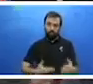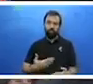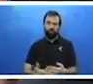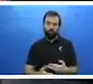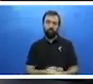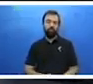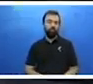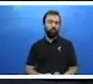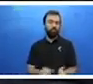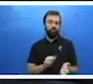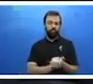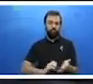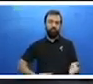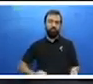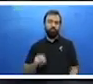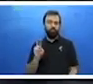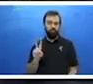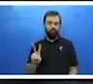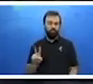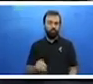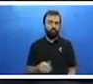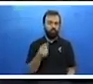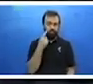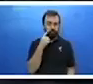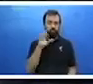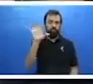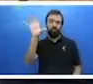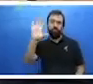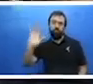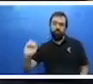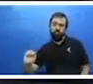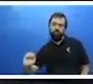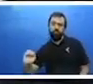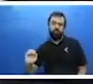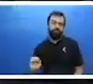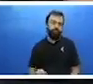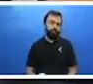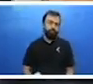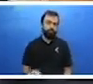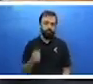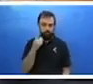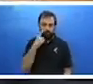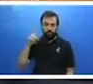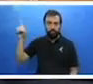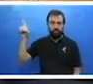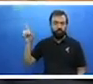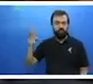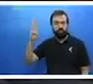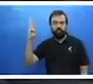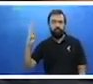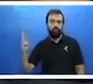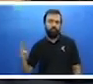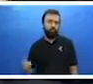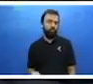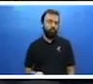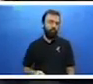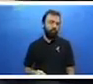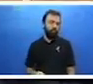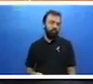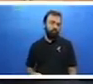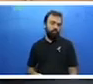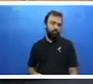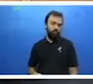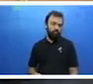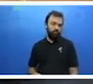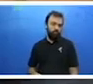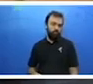Continuando, exercício 2. Observe o mapa. Olha o nosso mapa do Brasil. Mas esse